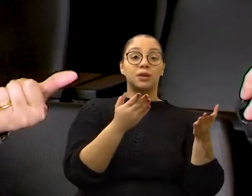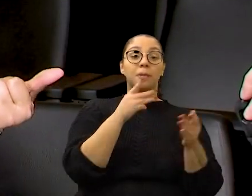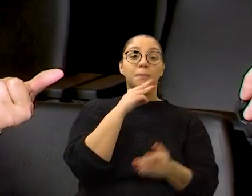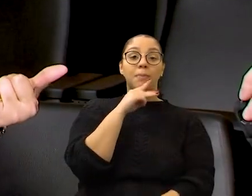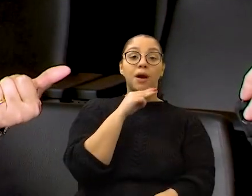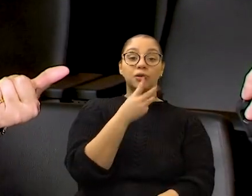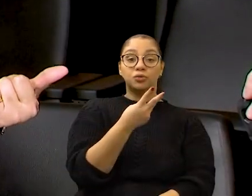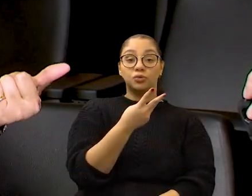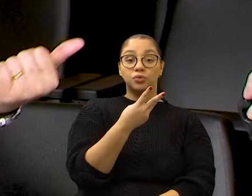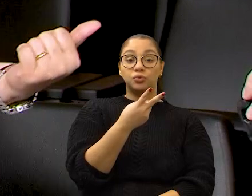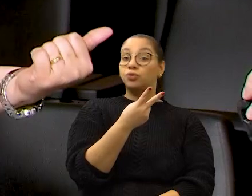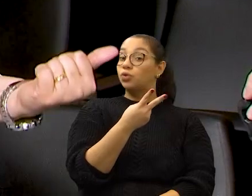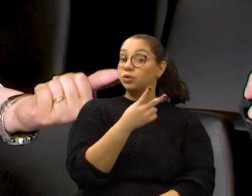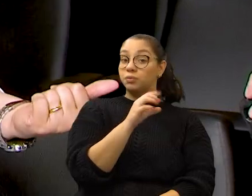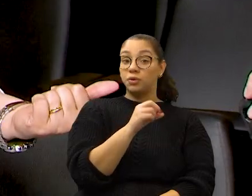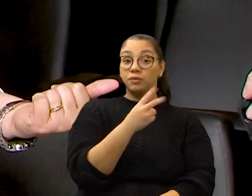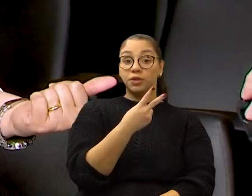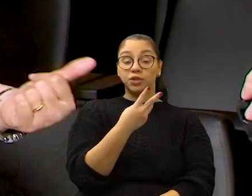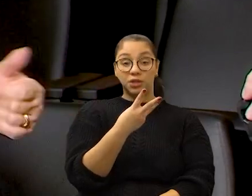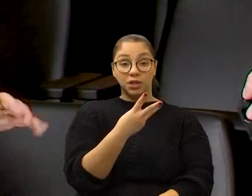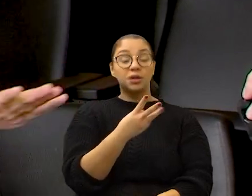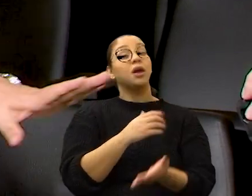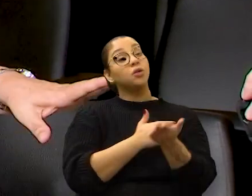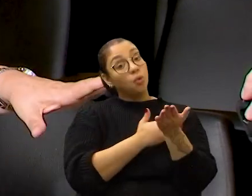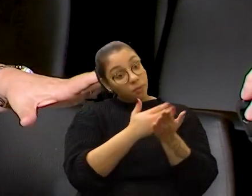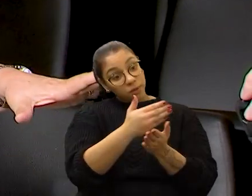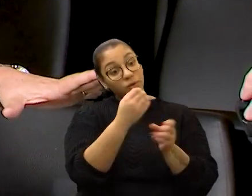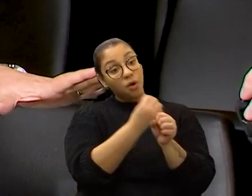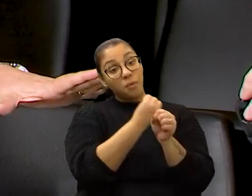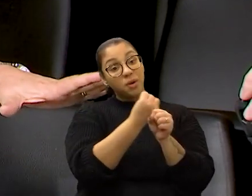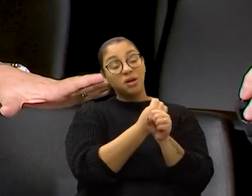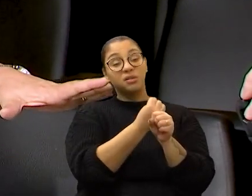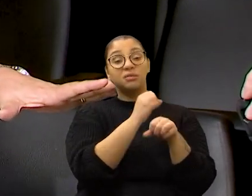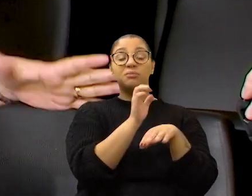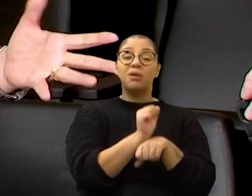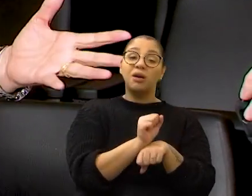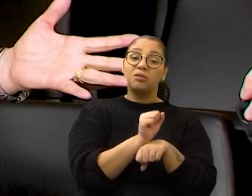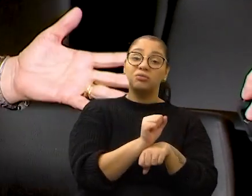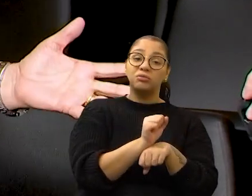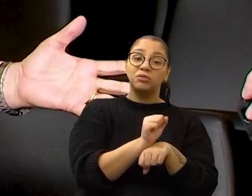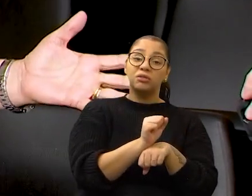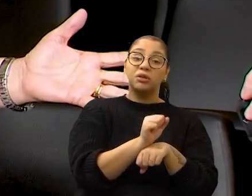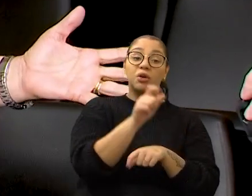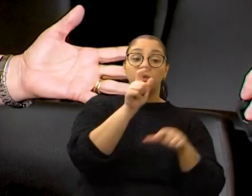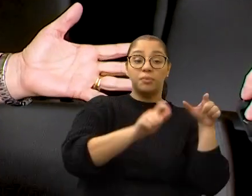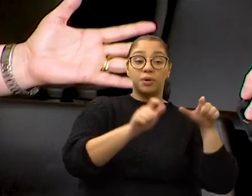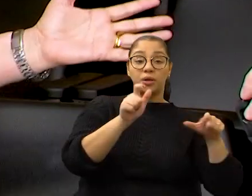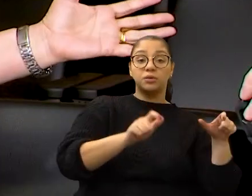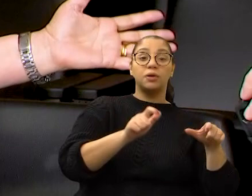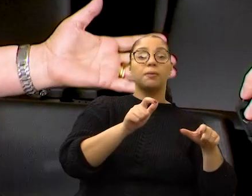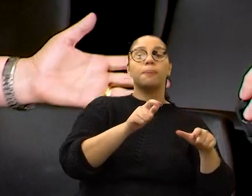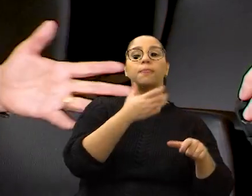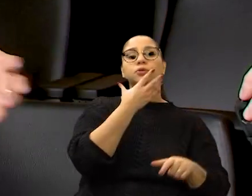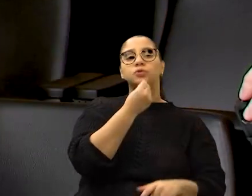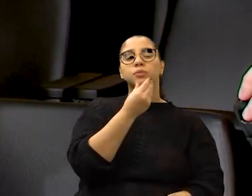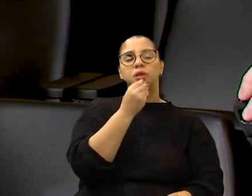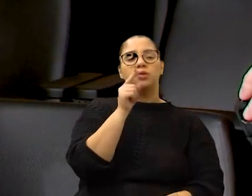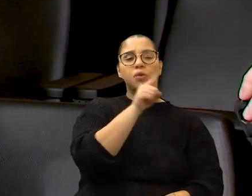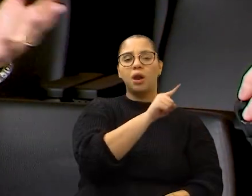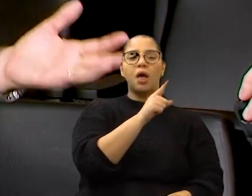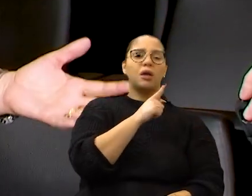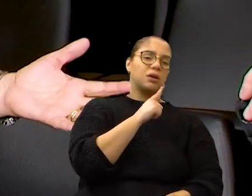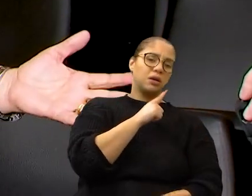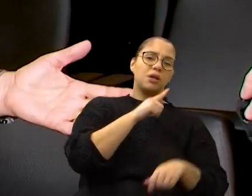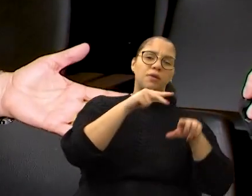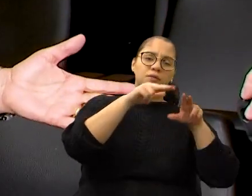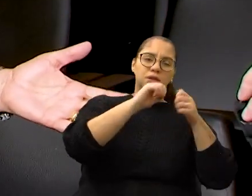de 2023. Começaram as obras e parou. Aí o pessoal, os meninos lá de Sousas, as